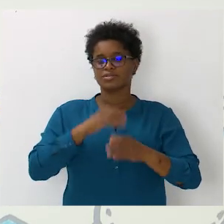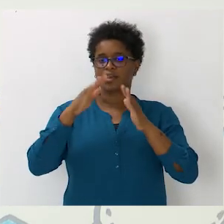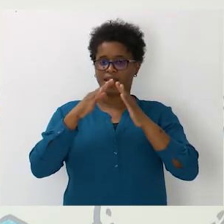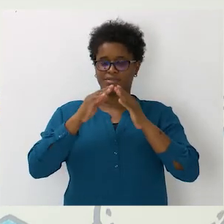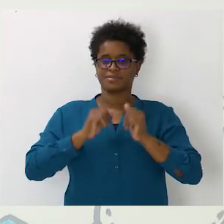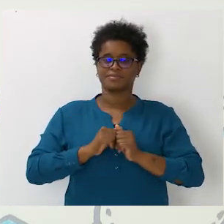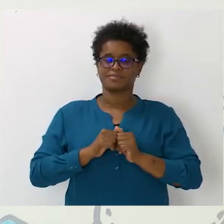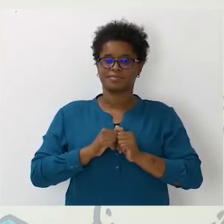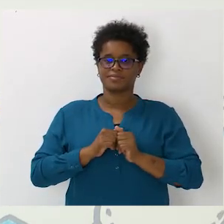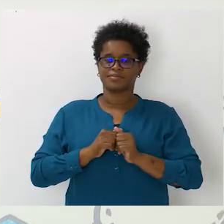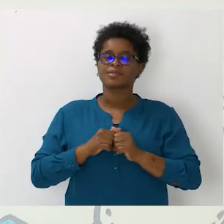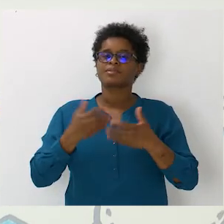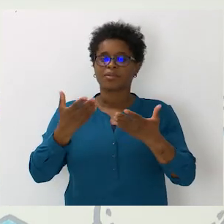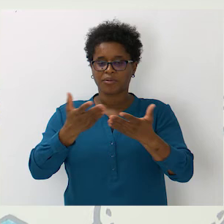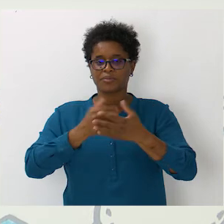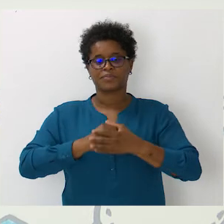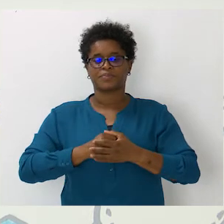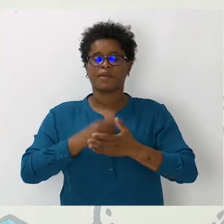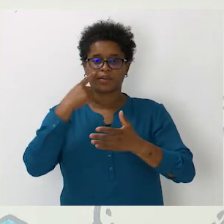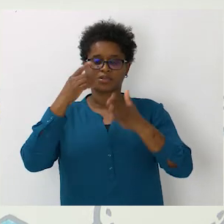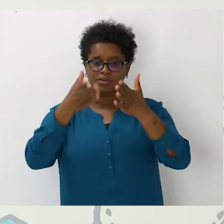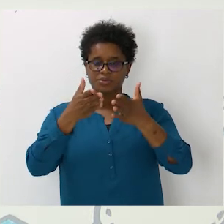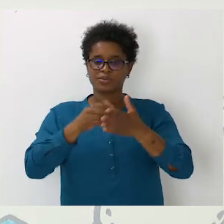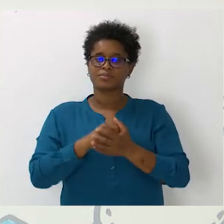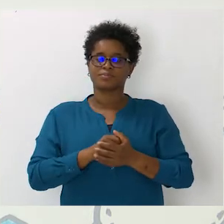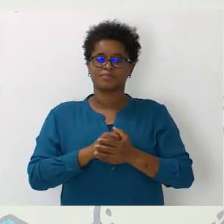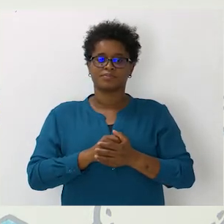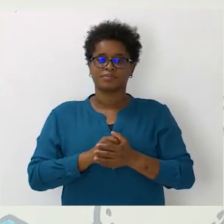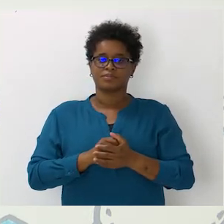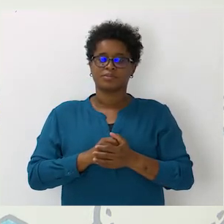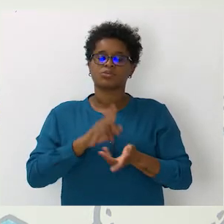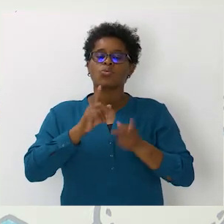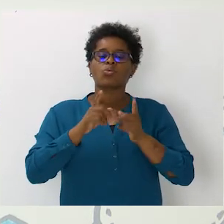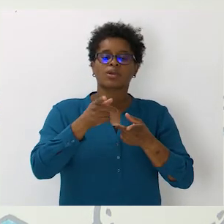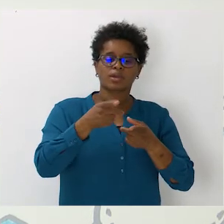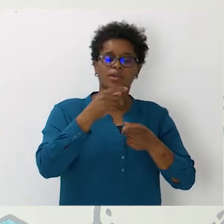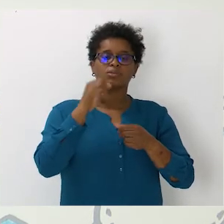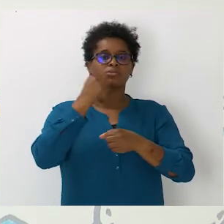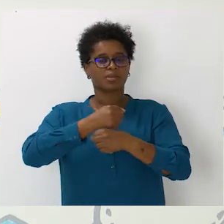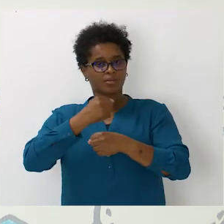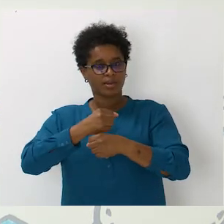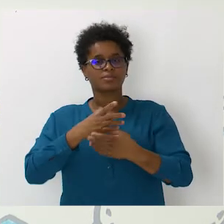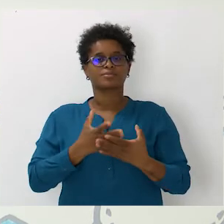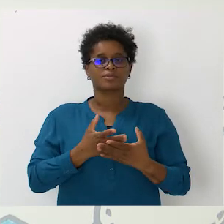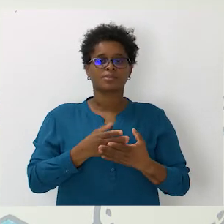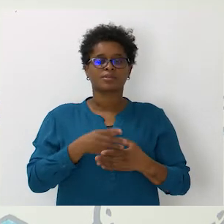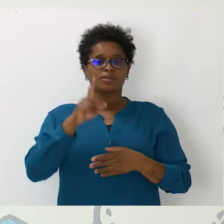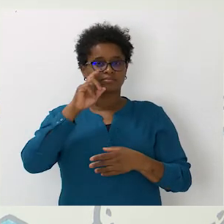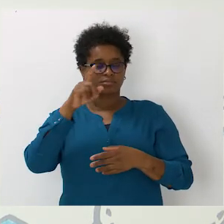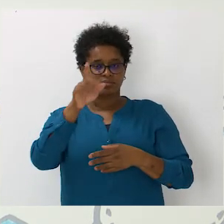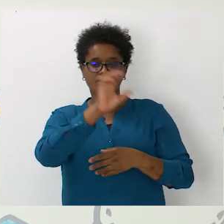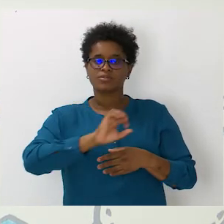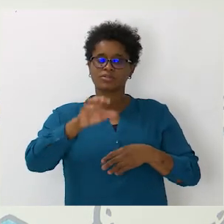de casa. Portanto, preste atenção no que é a tarefa